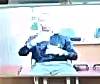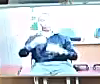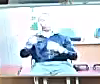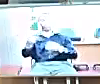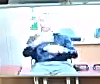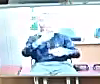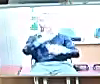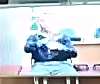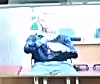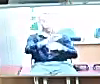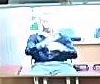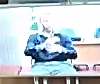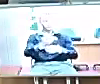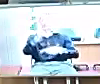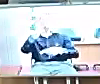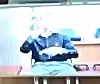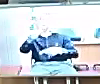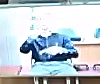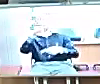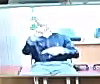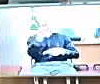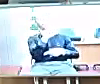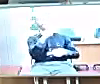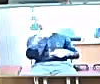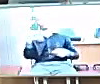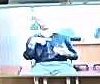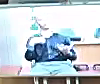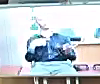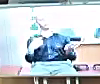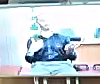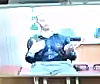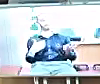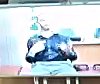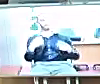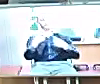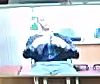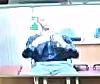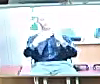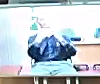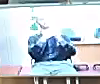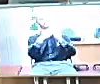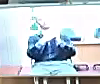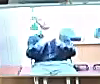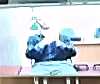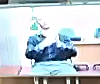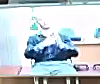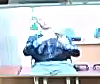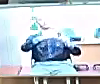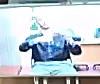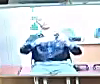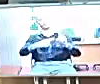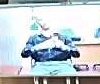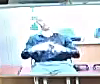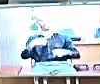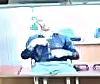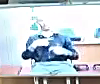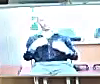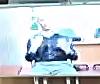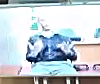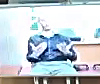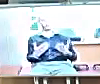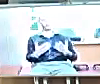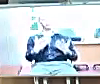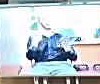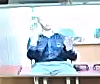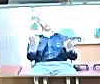novo foi permitido ser dado para a atração de investimentos pra a alimentar essa guerra fiscal entre os estados